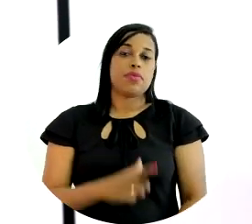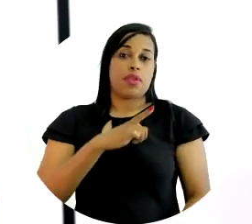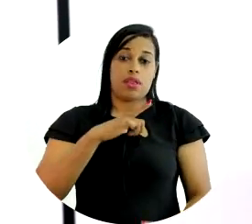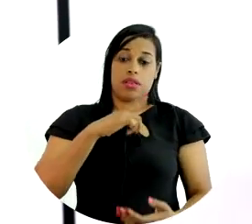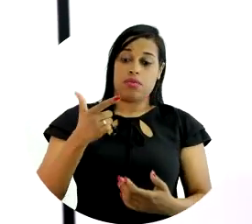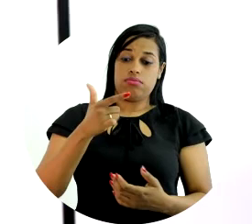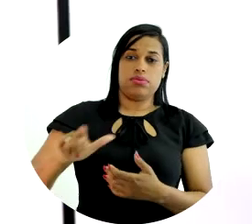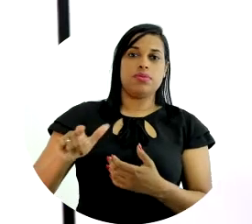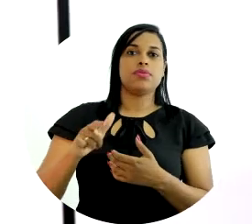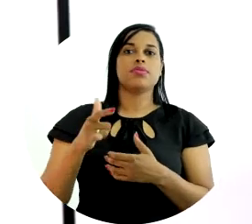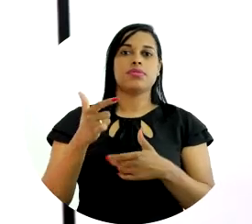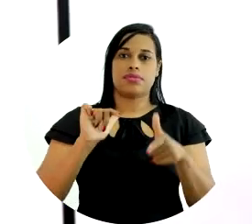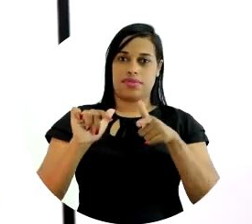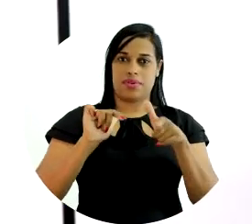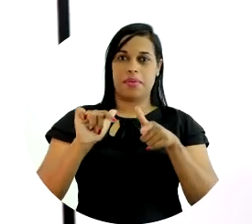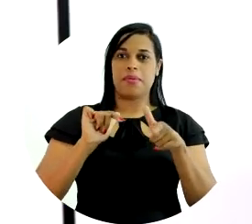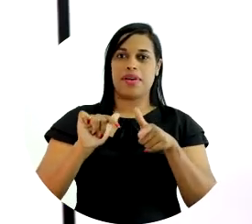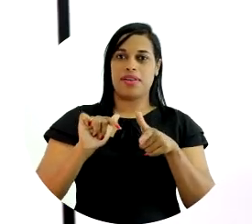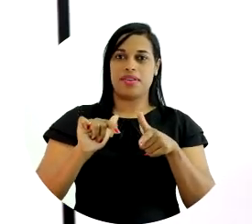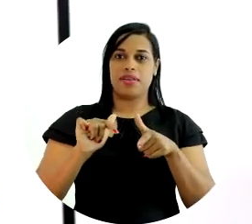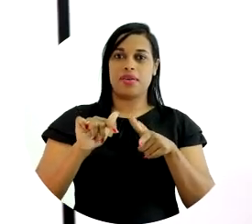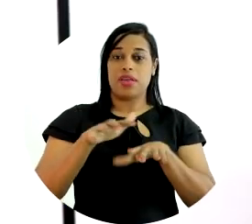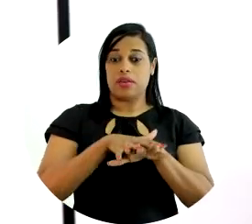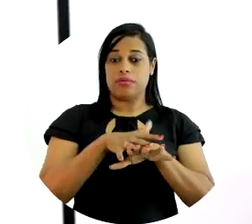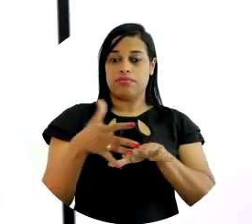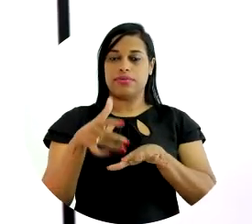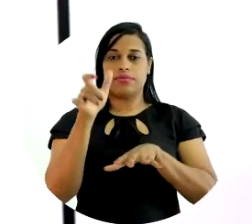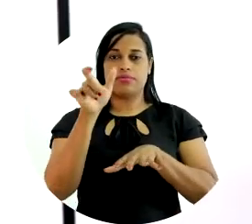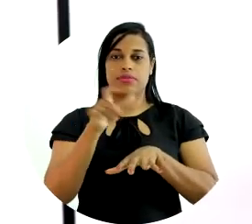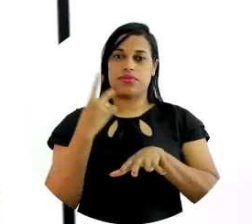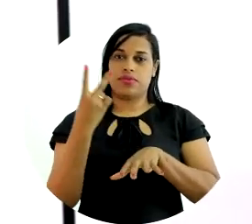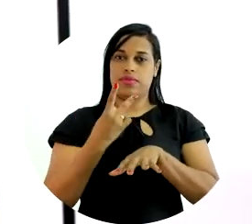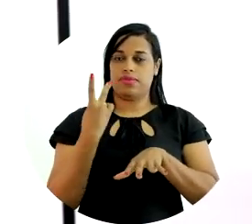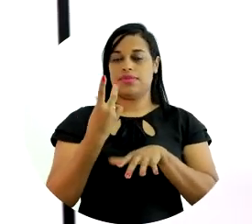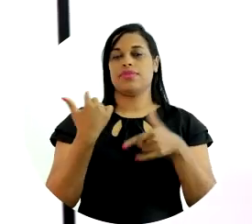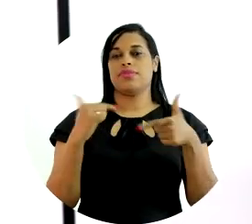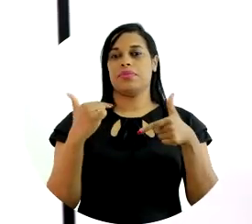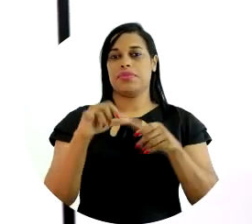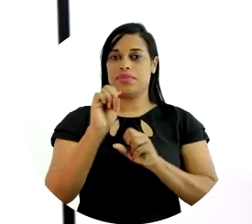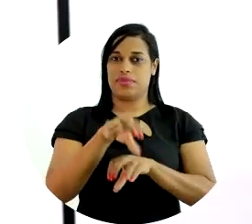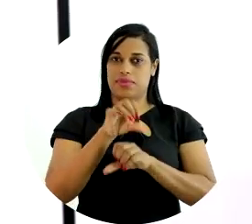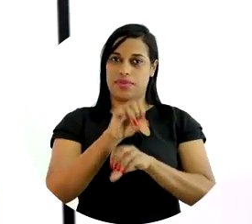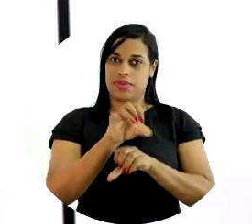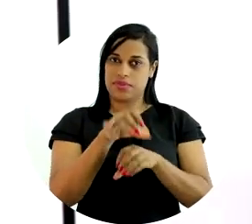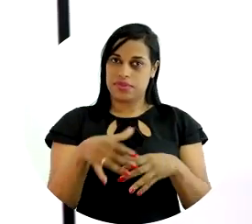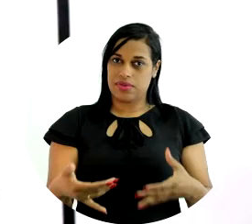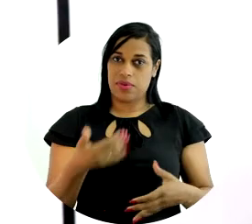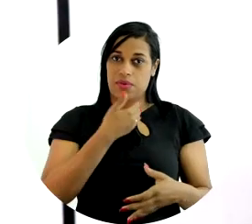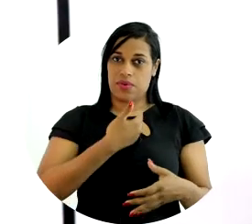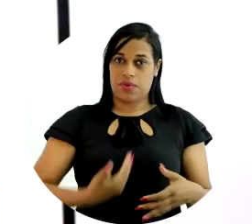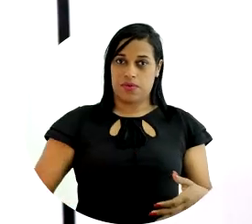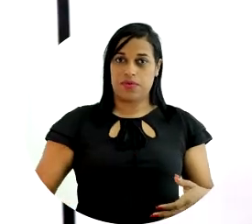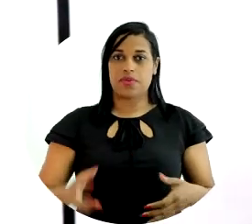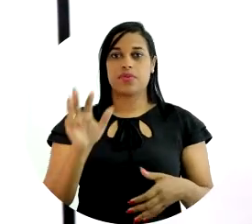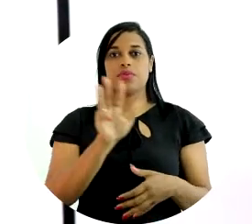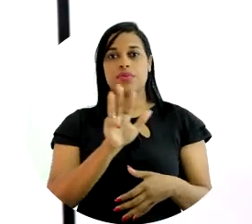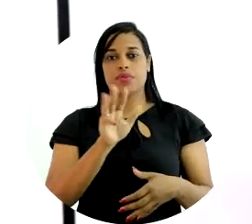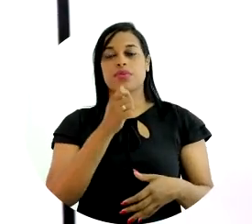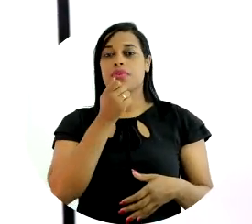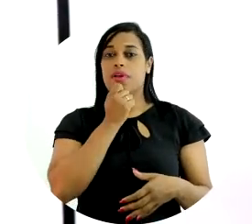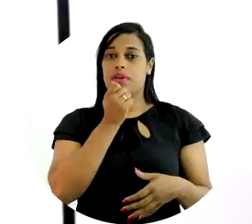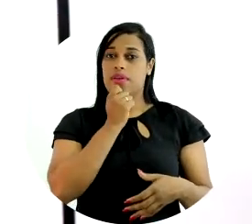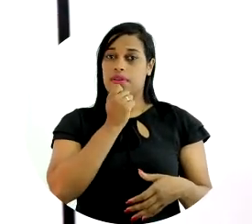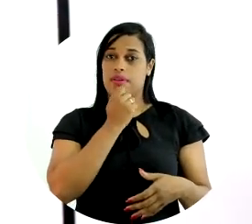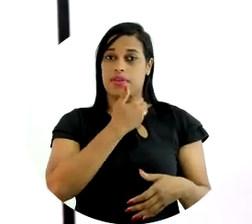você ter sua empresa e uma de descaracterização do trabalhador é do café homem lula